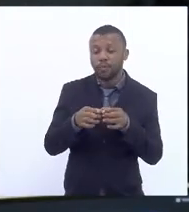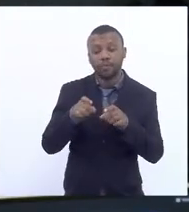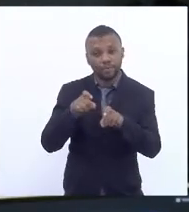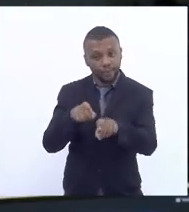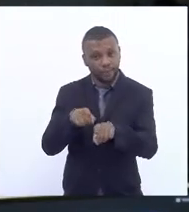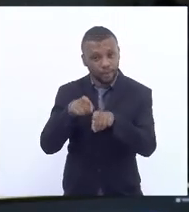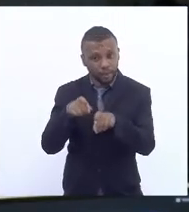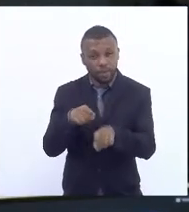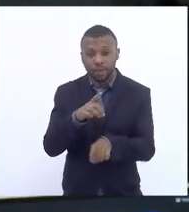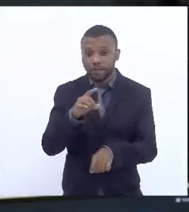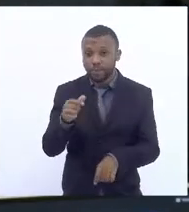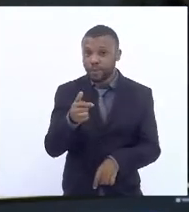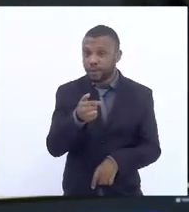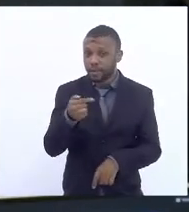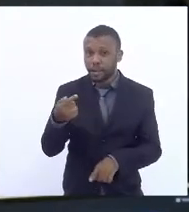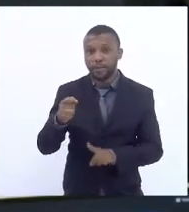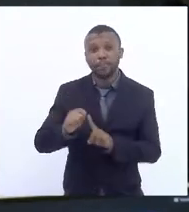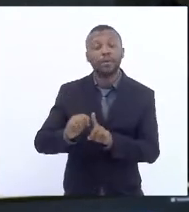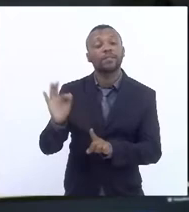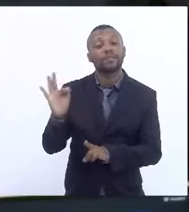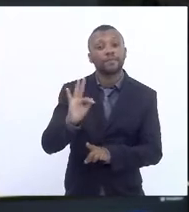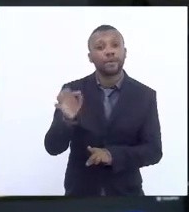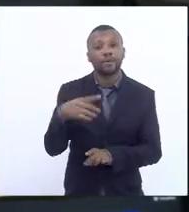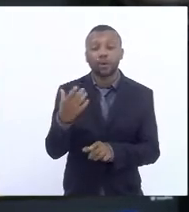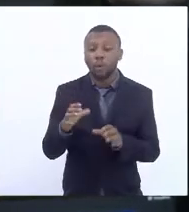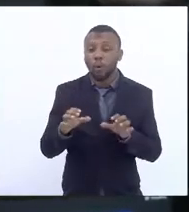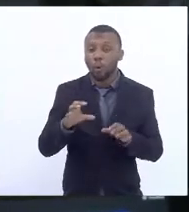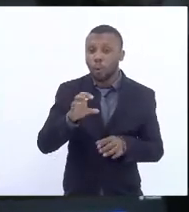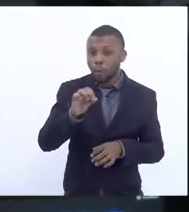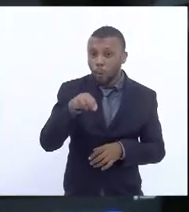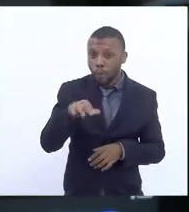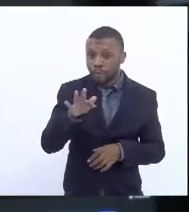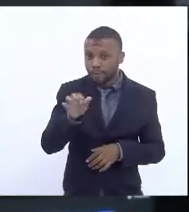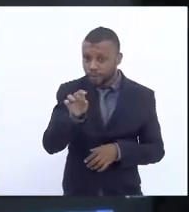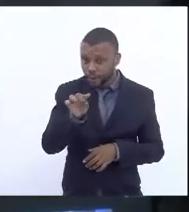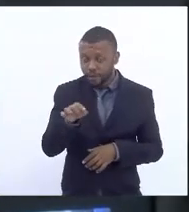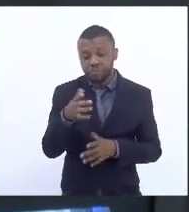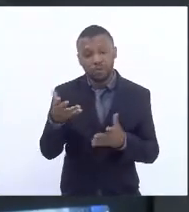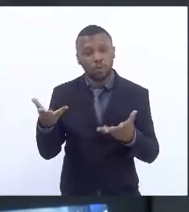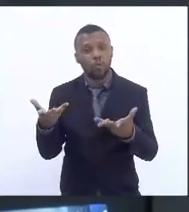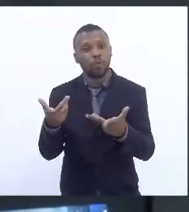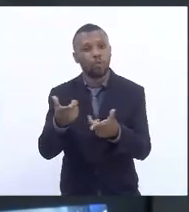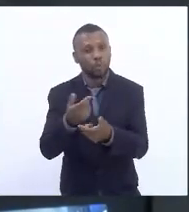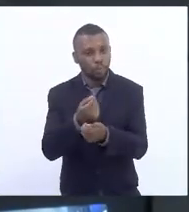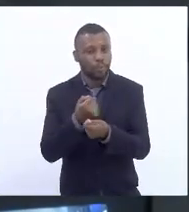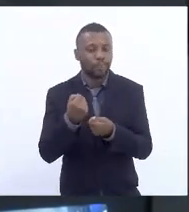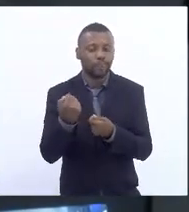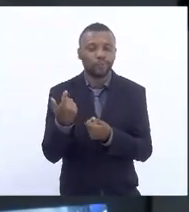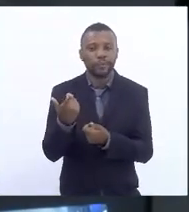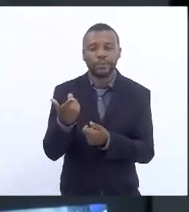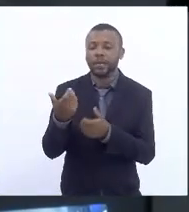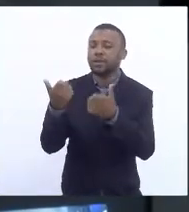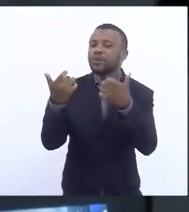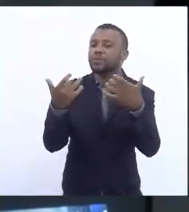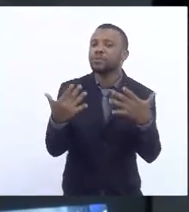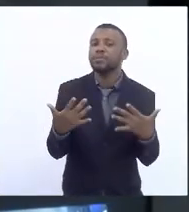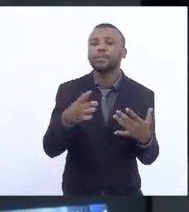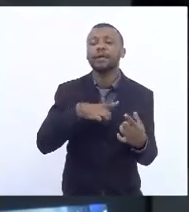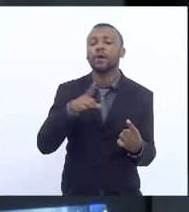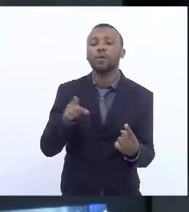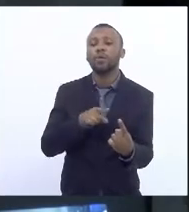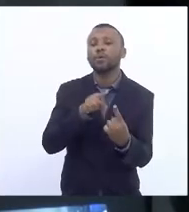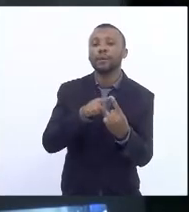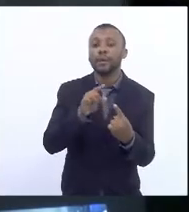fevereiro. Achei que até o Confaes foi bastante eficiente. Ele visa o quê?